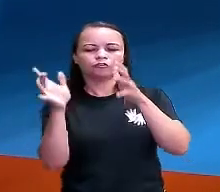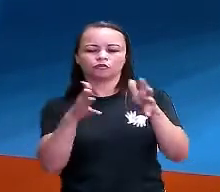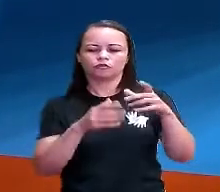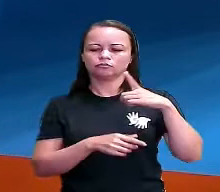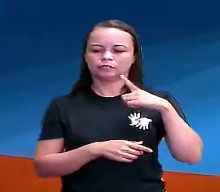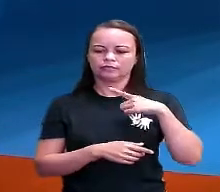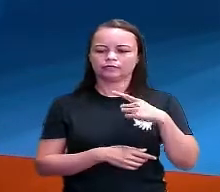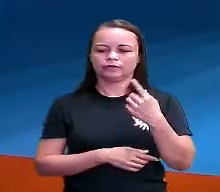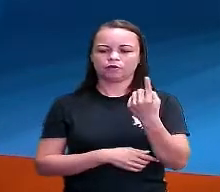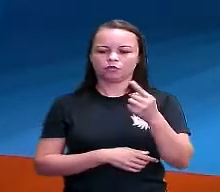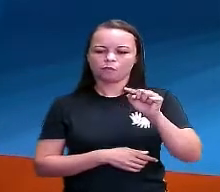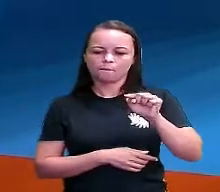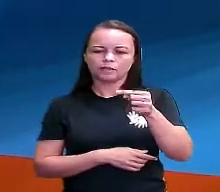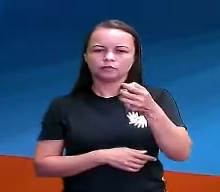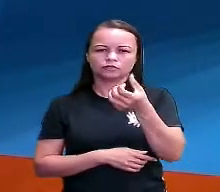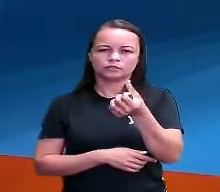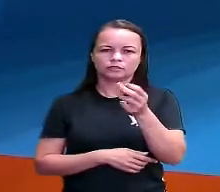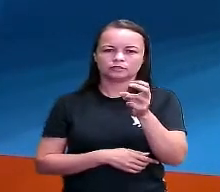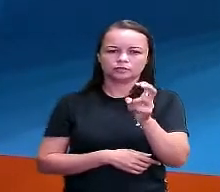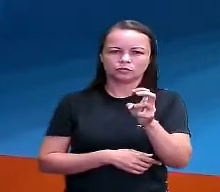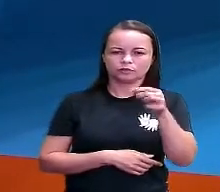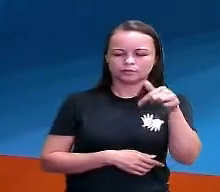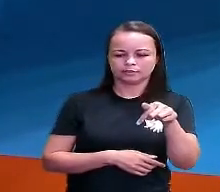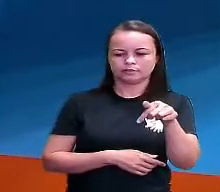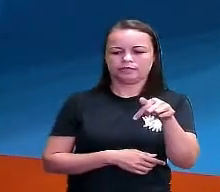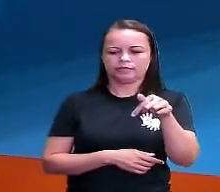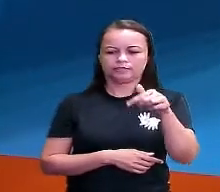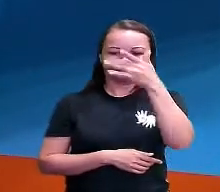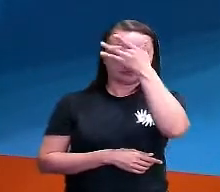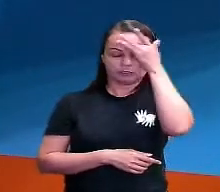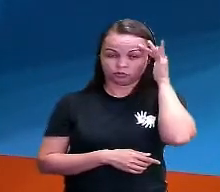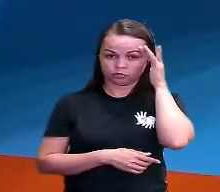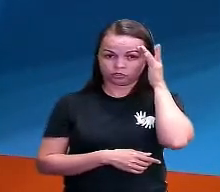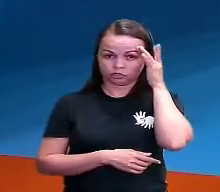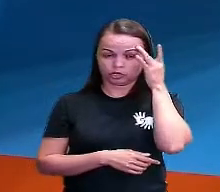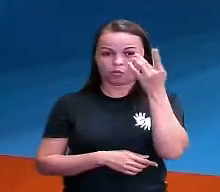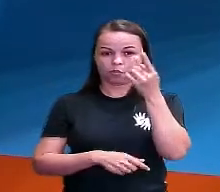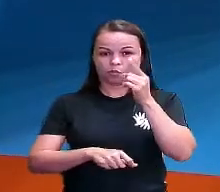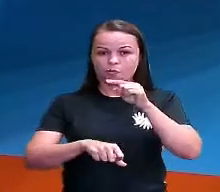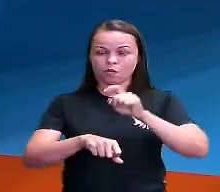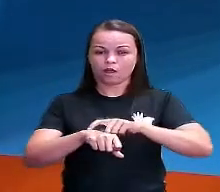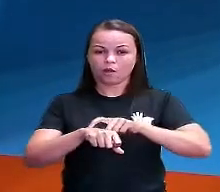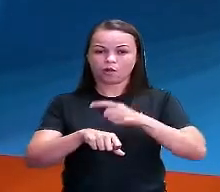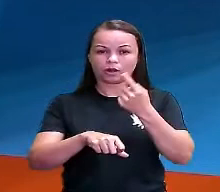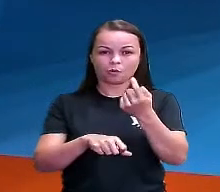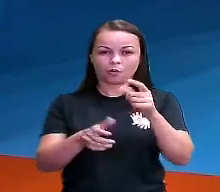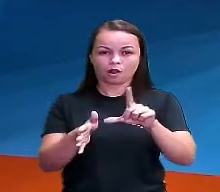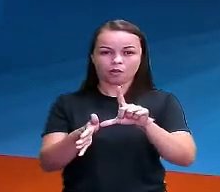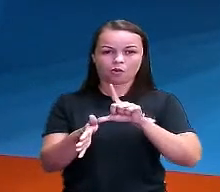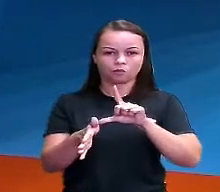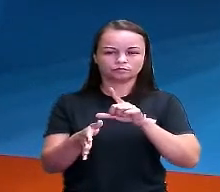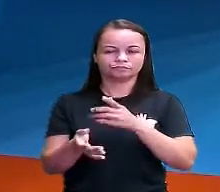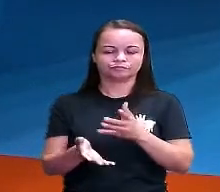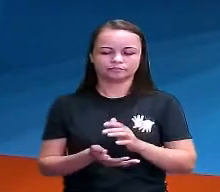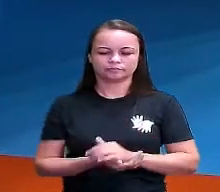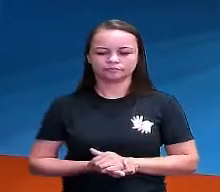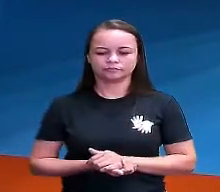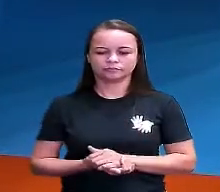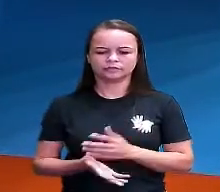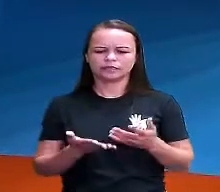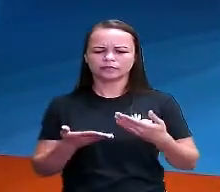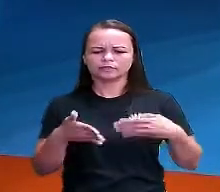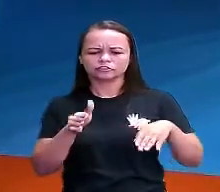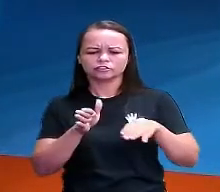1.657 pessoas, 1 hora antes de começar a partida. Até o início da partida,